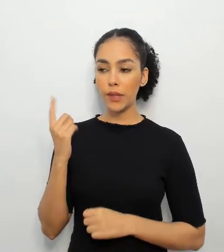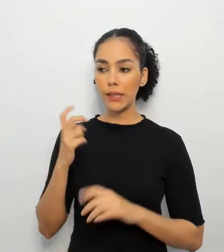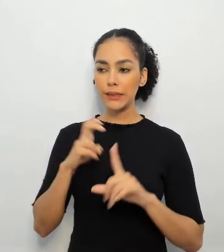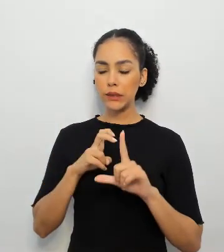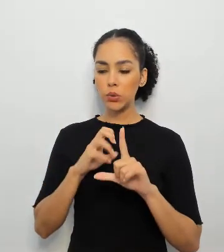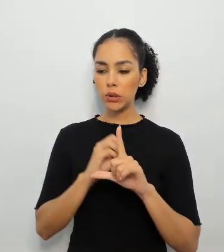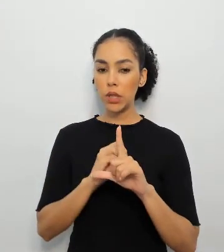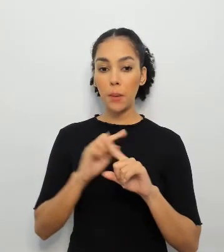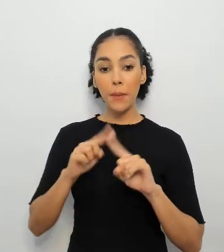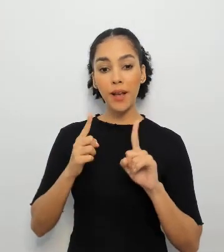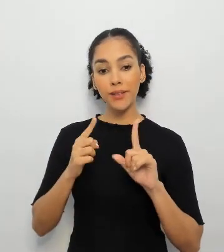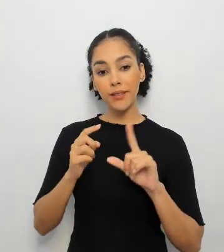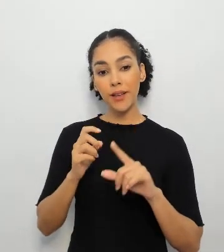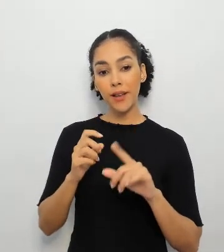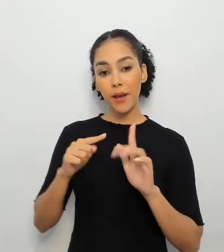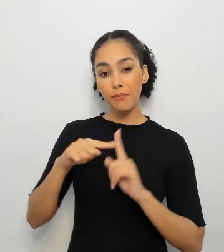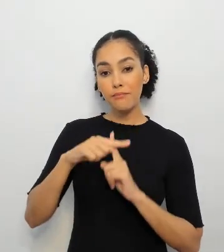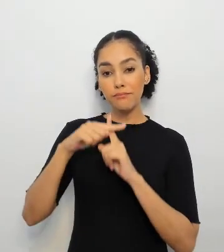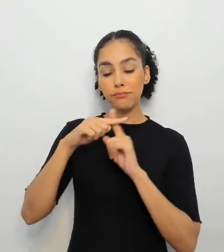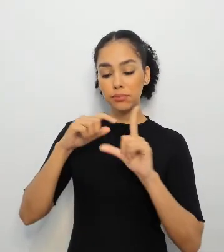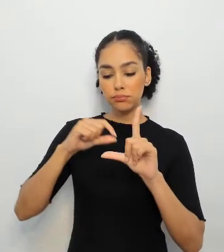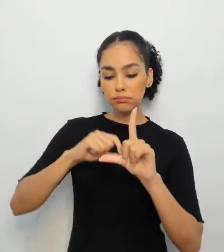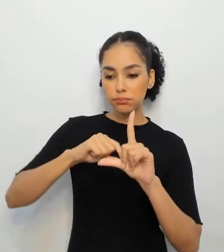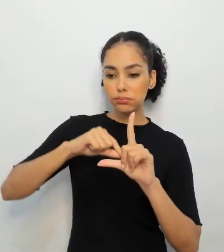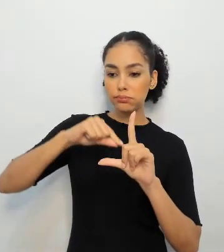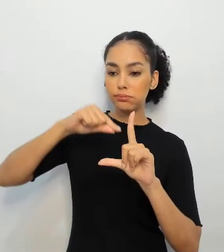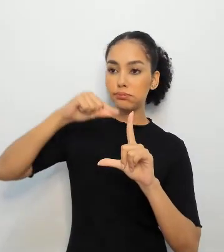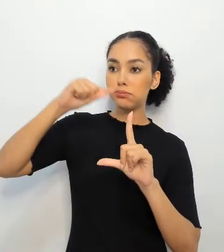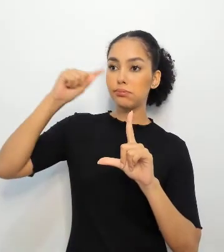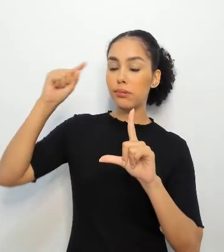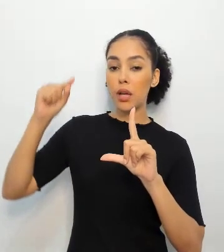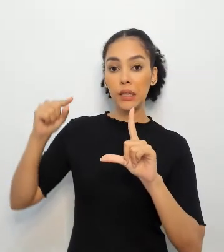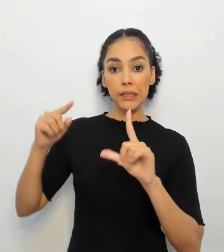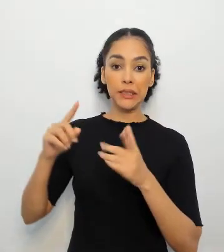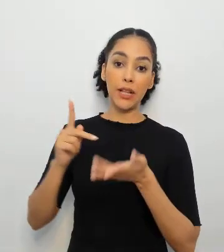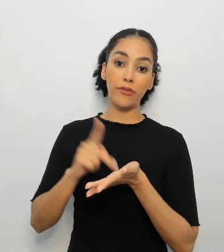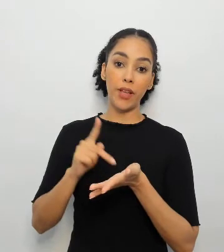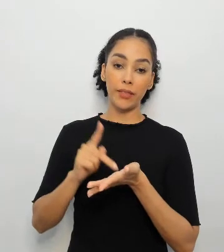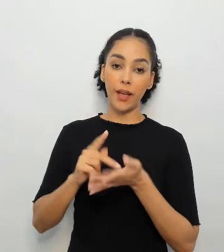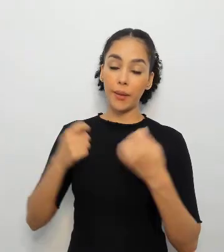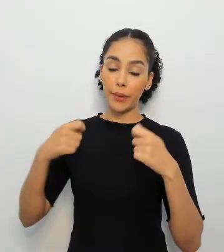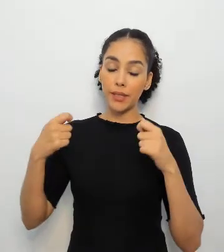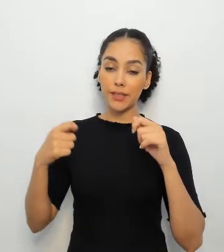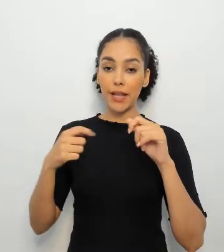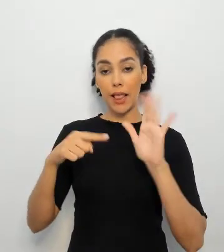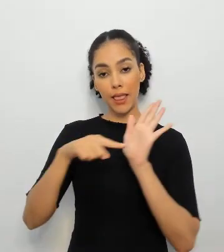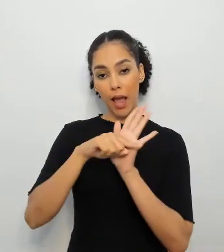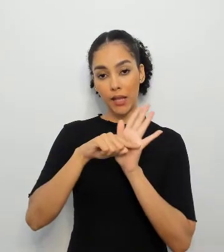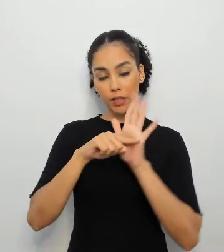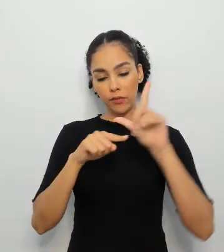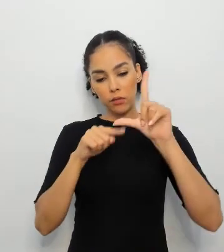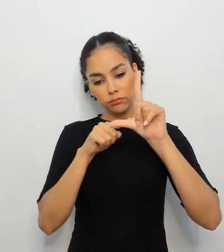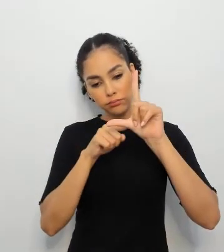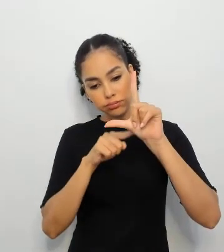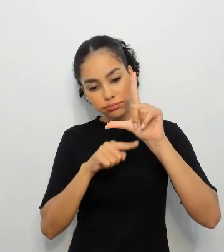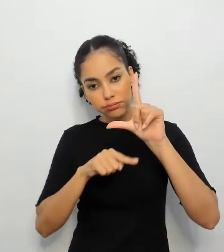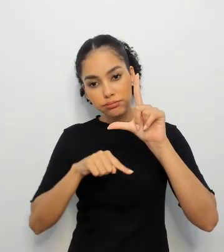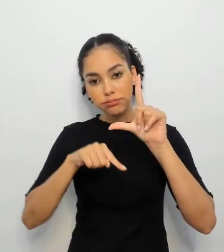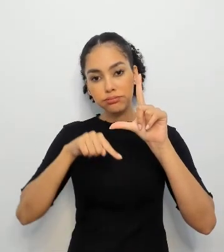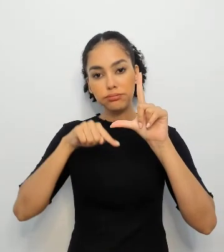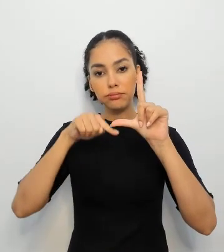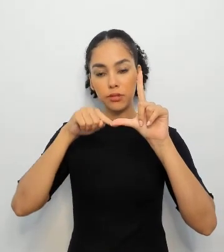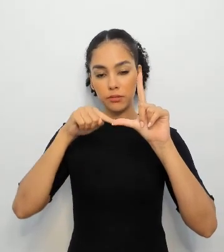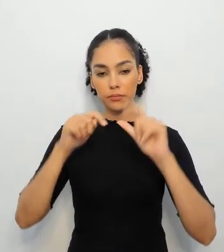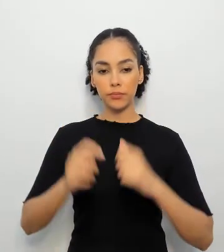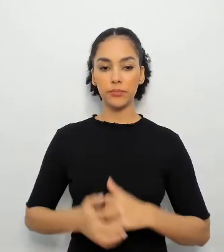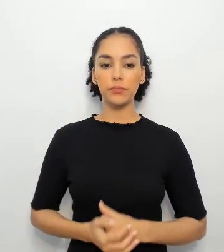que ela é positiva de 5 até 15. E, na verdade, a gente viu que ela precisa ser negativa de 5 até